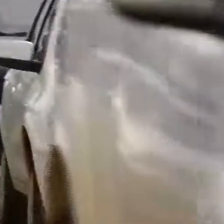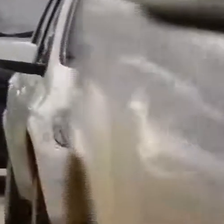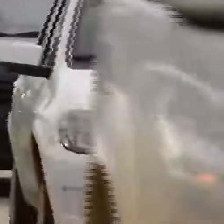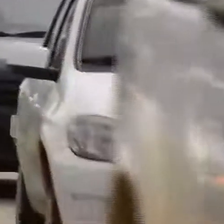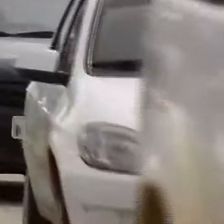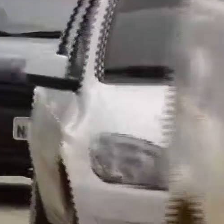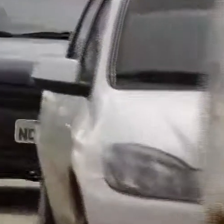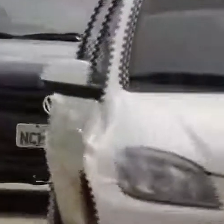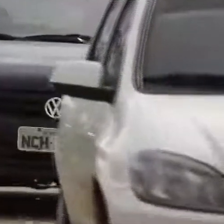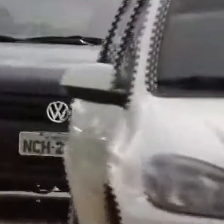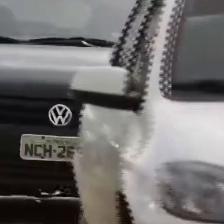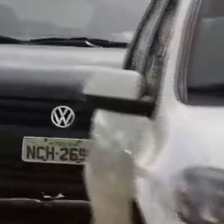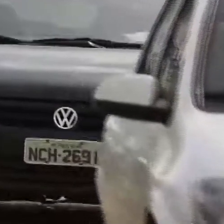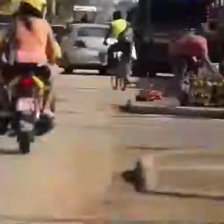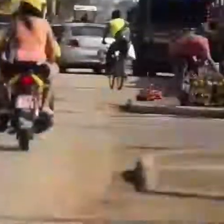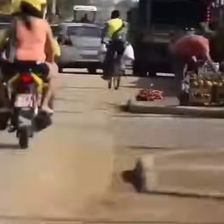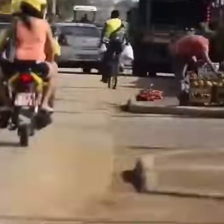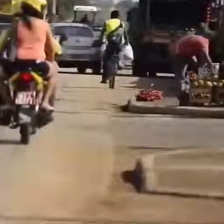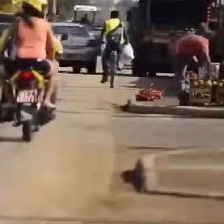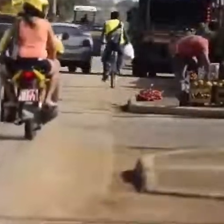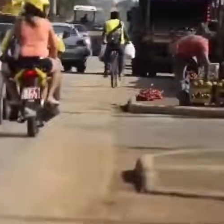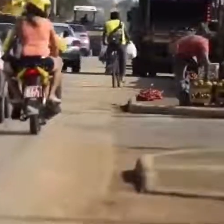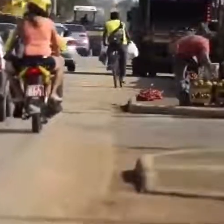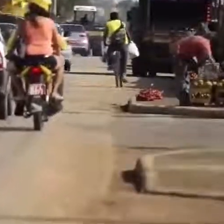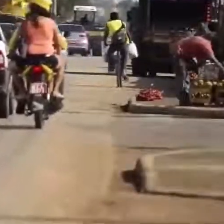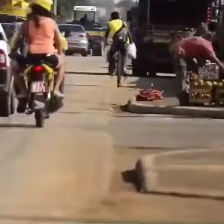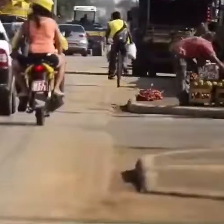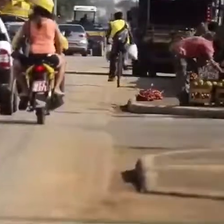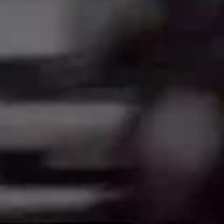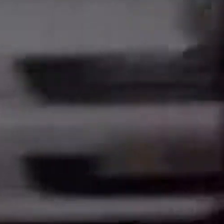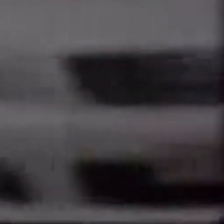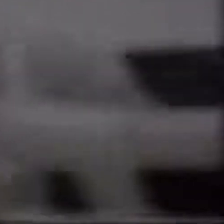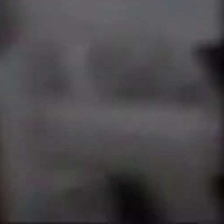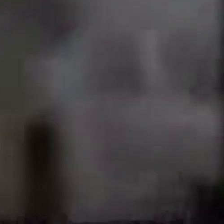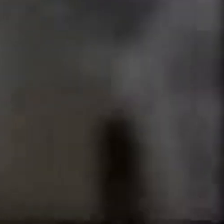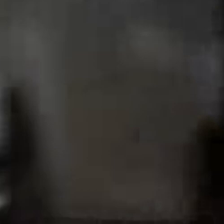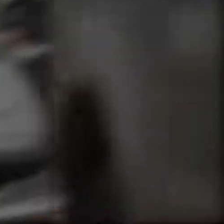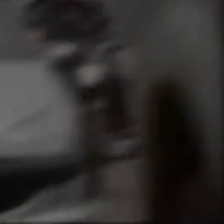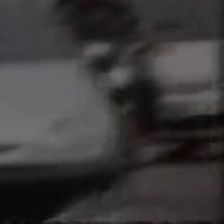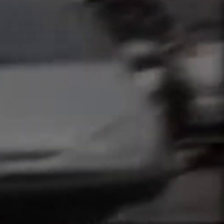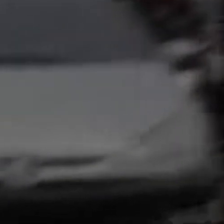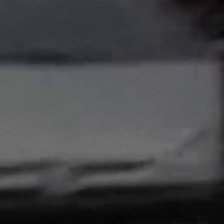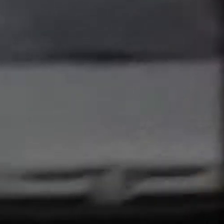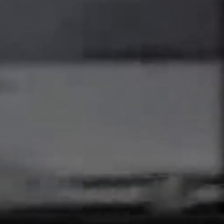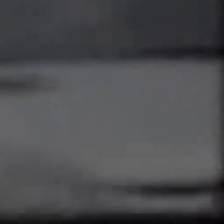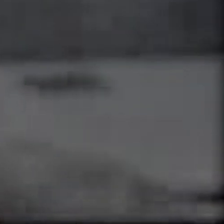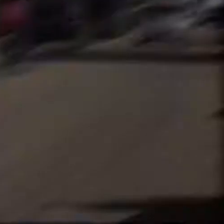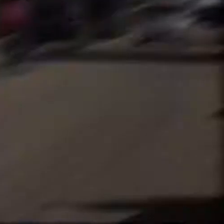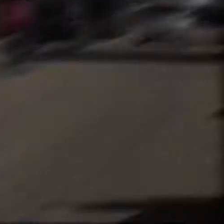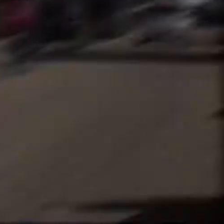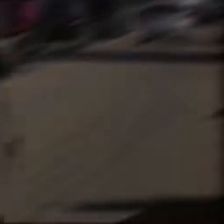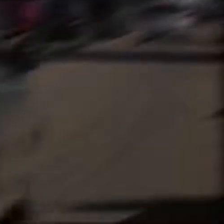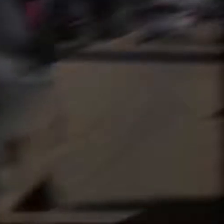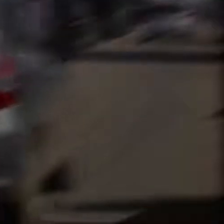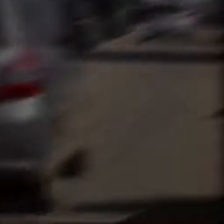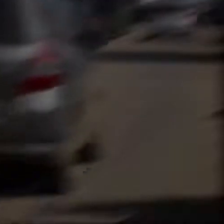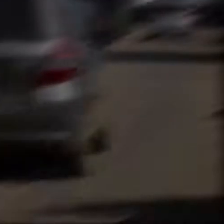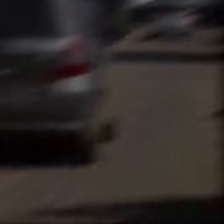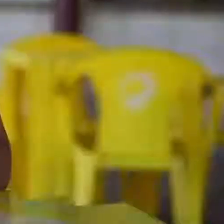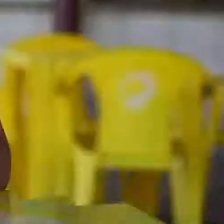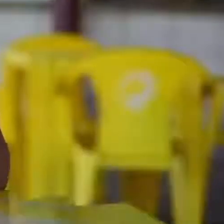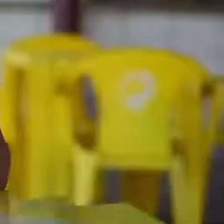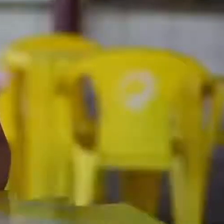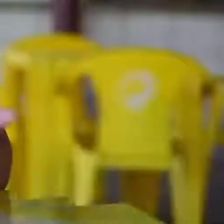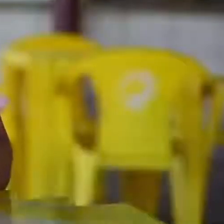conduzir veículos motorizados após terem ingerido bebida alcoólica aumentou 16% em todo o